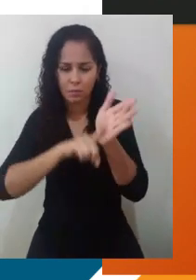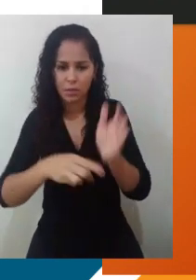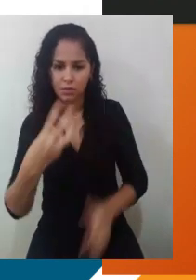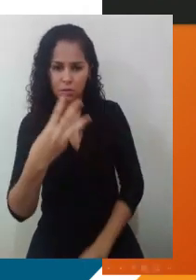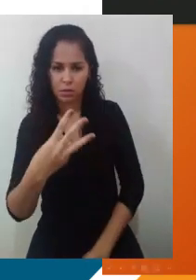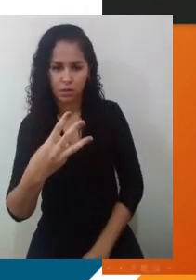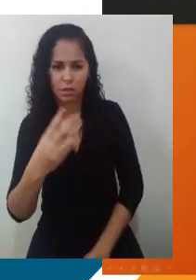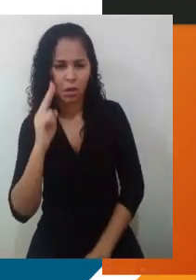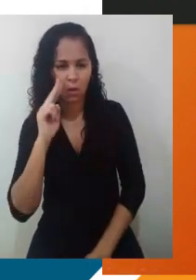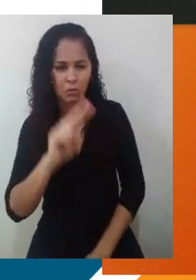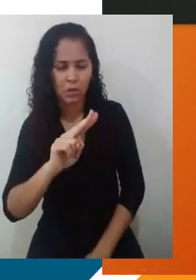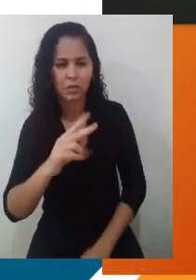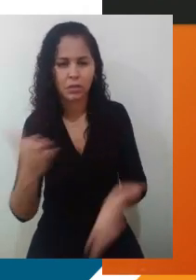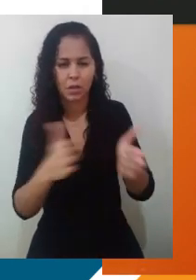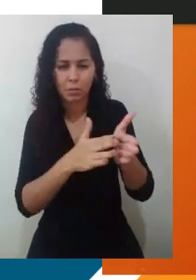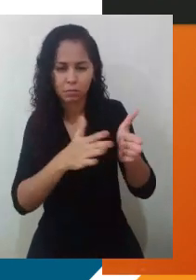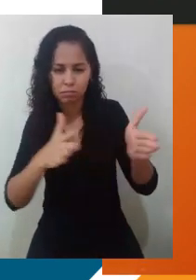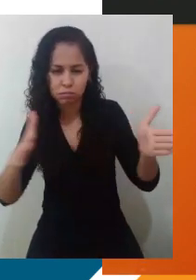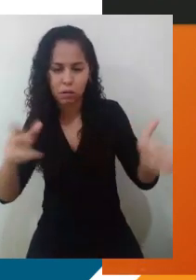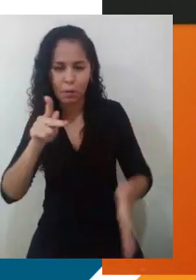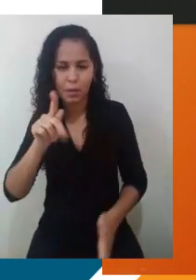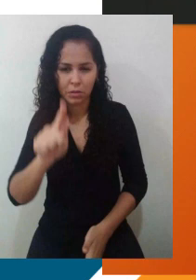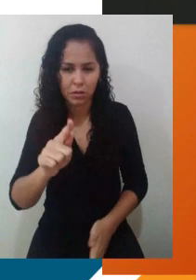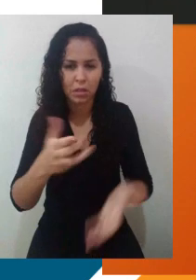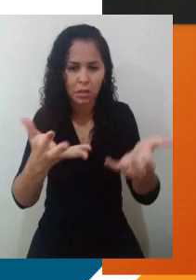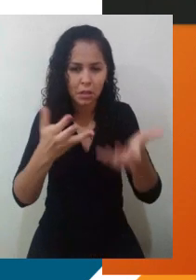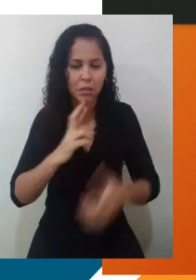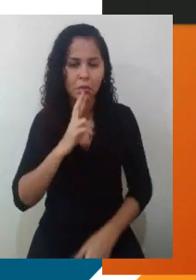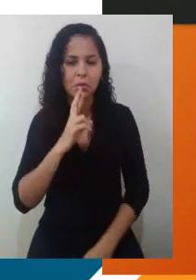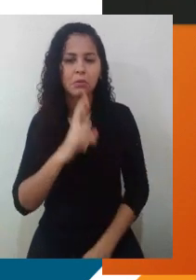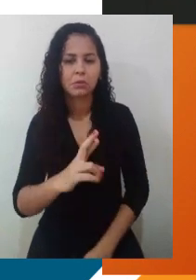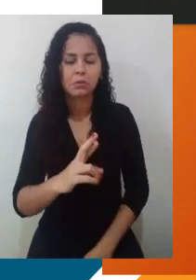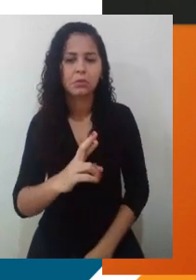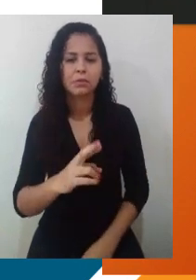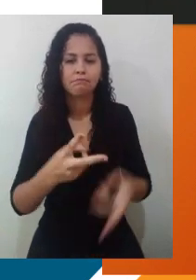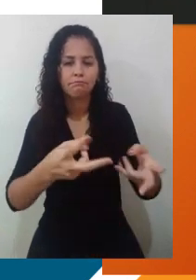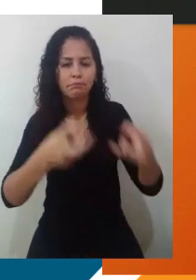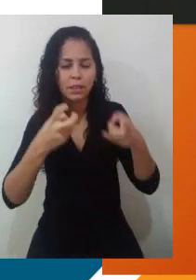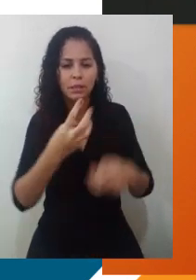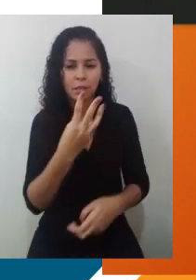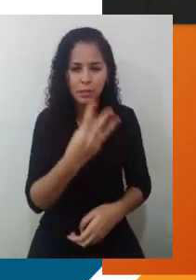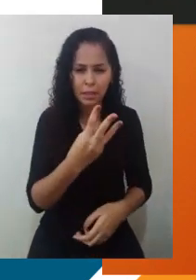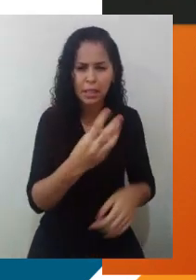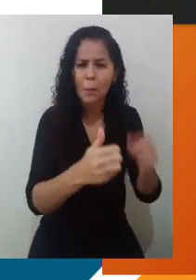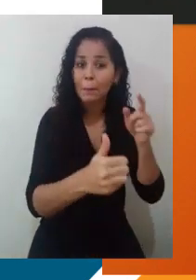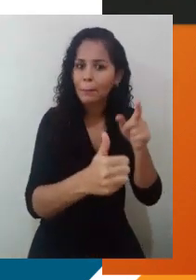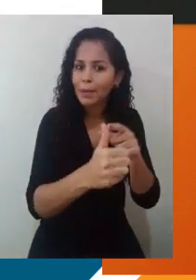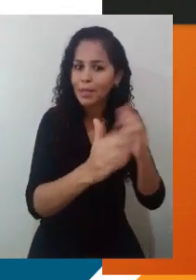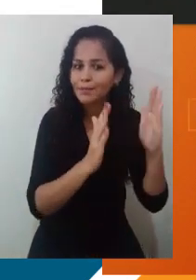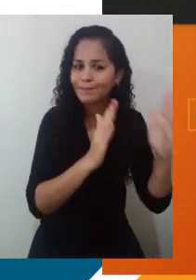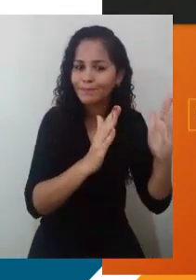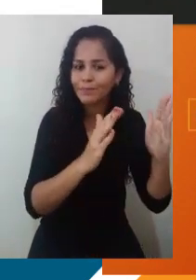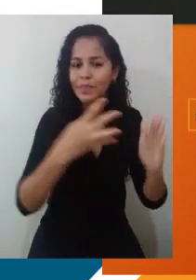3. Olhando para a progressão geométrica cuja soma nós queremos obter um resultado, nós percebemos que o 3 é o